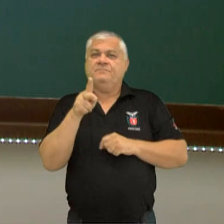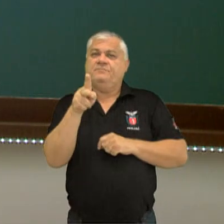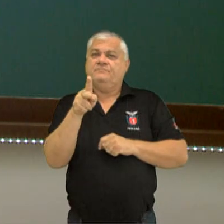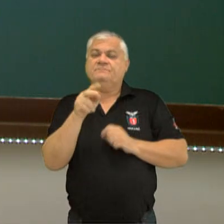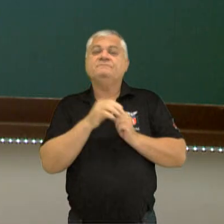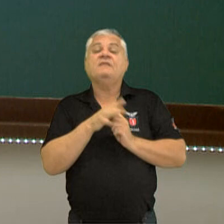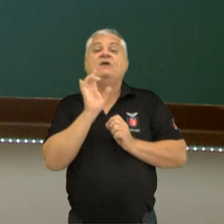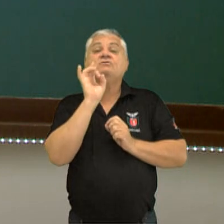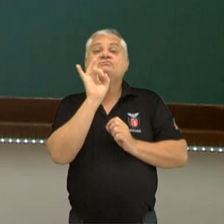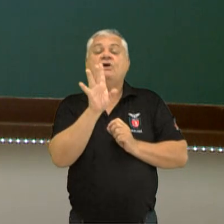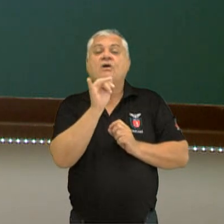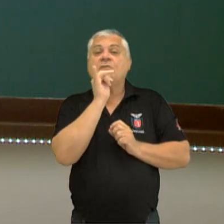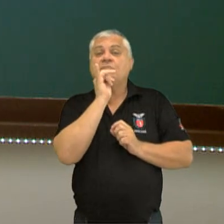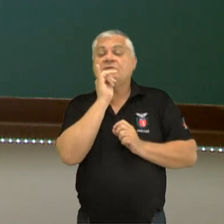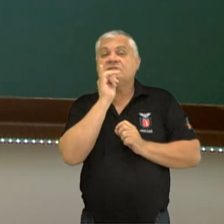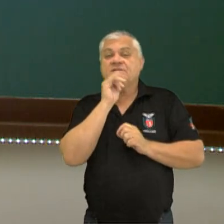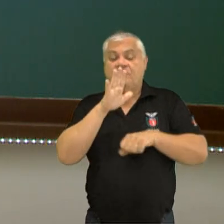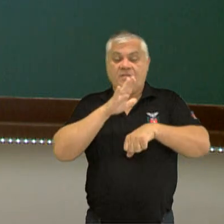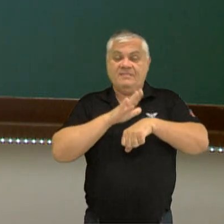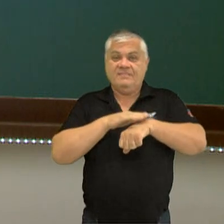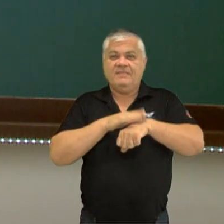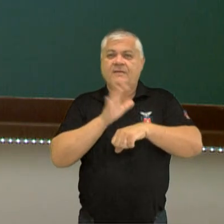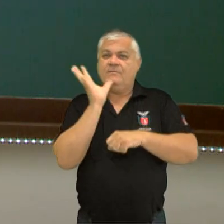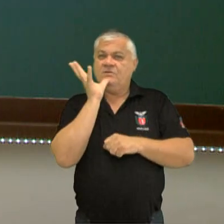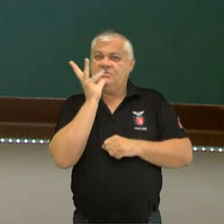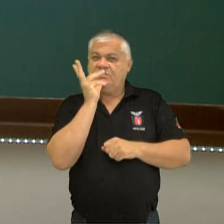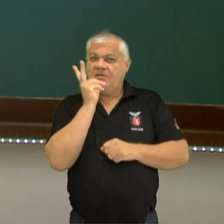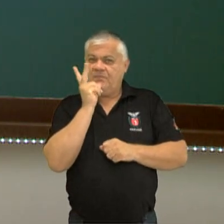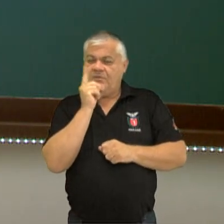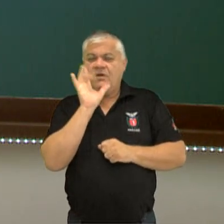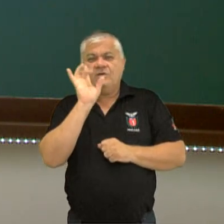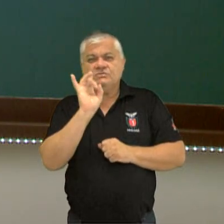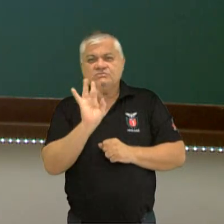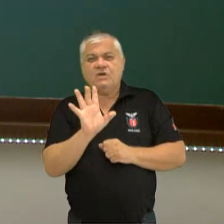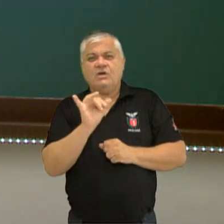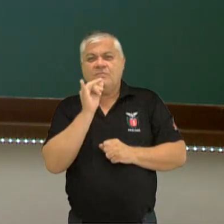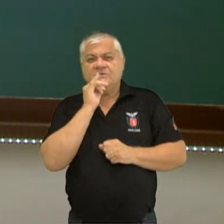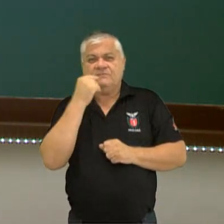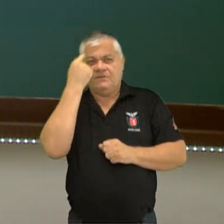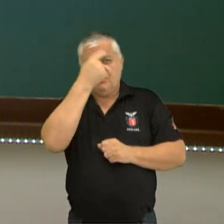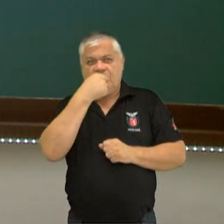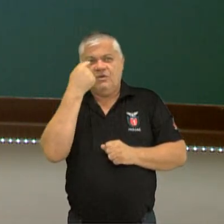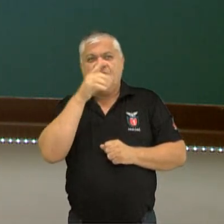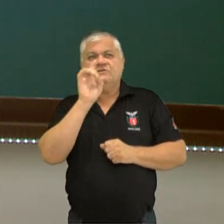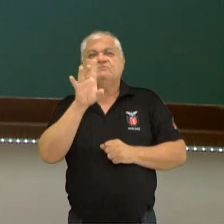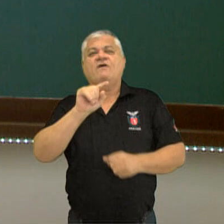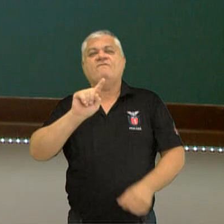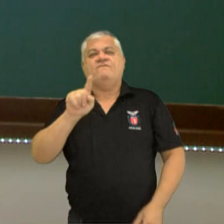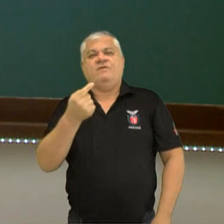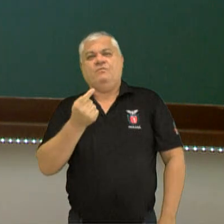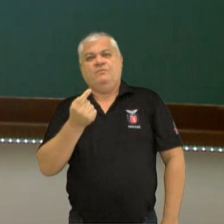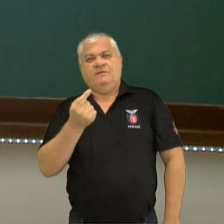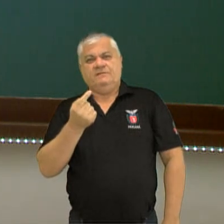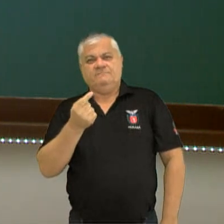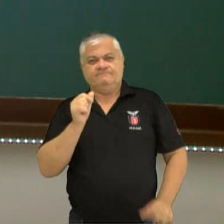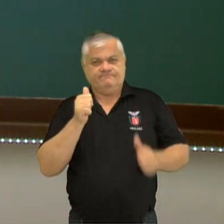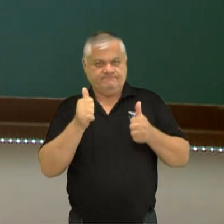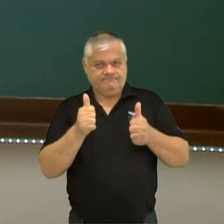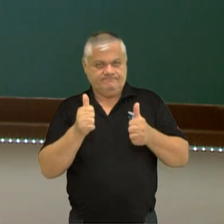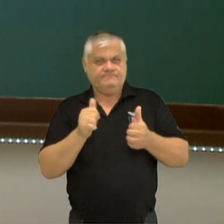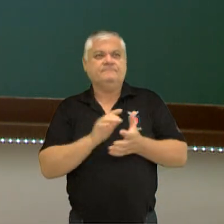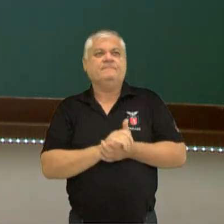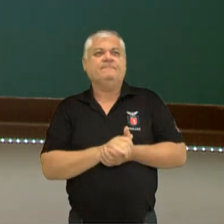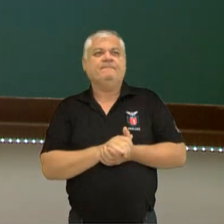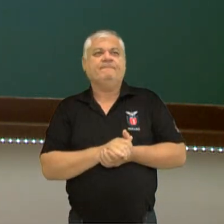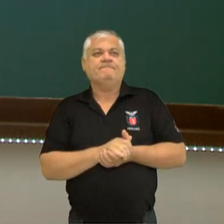eu escrevo o tempo de duração desse dia somente em horas, eu coloco a vírgula, ok?